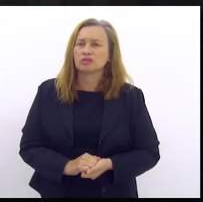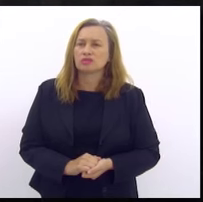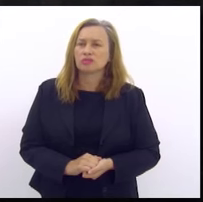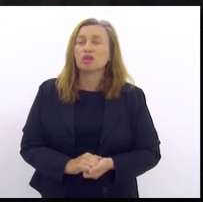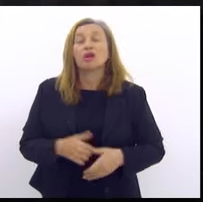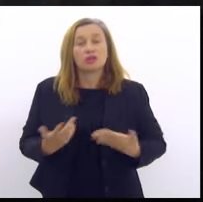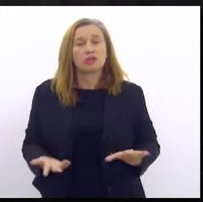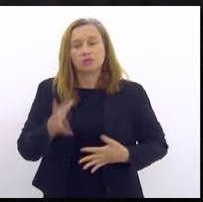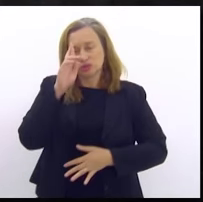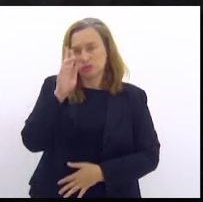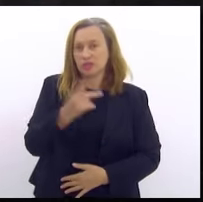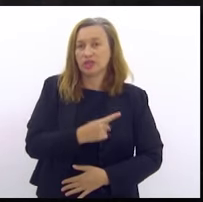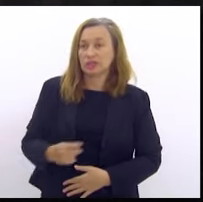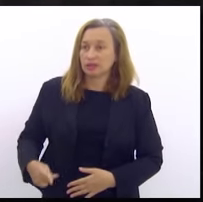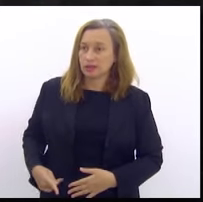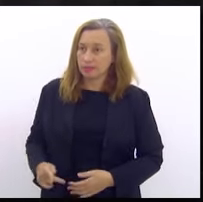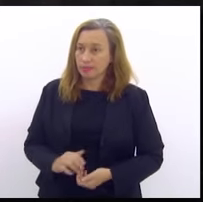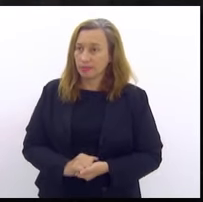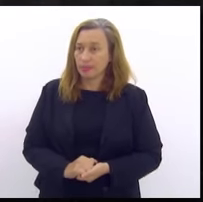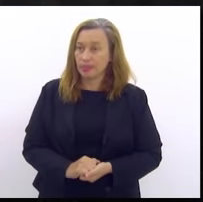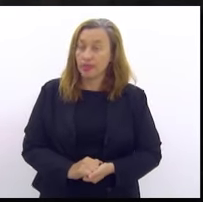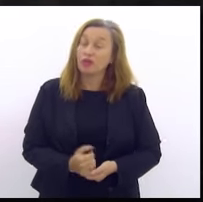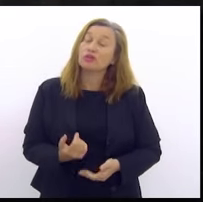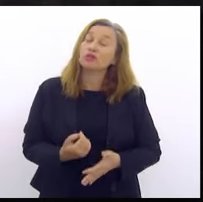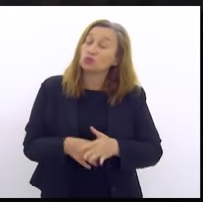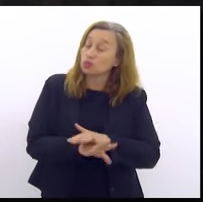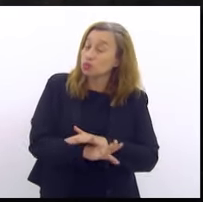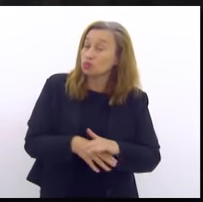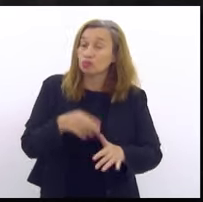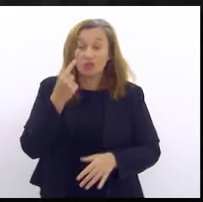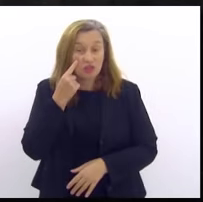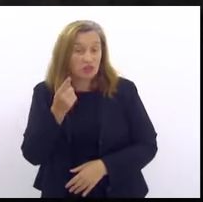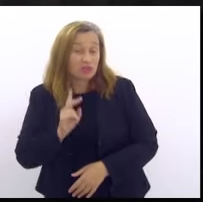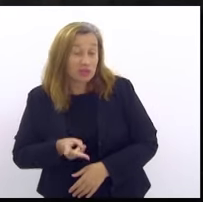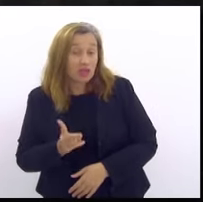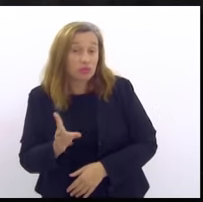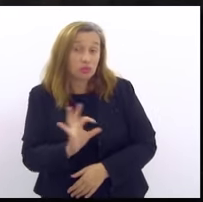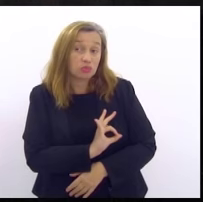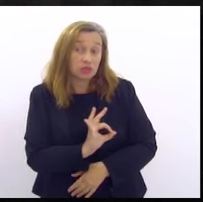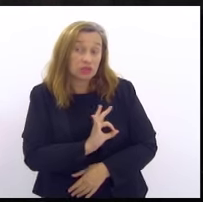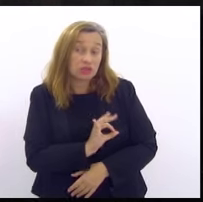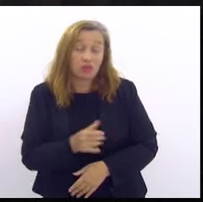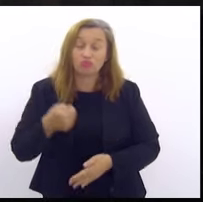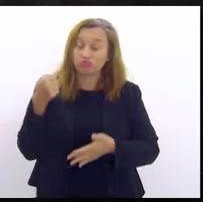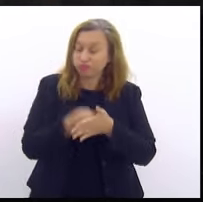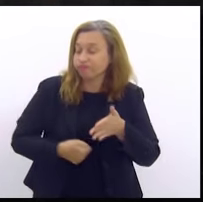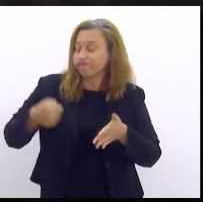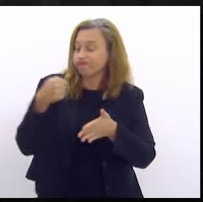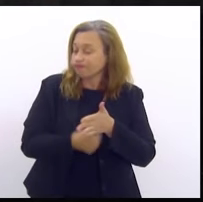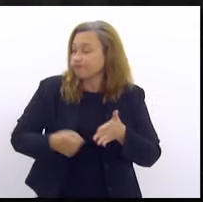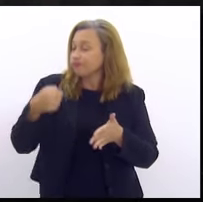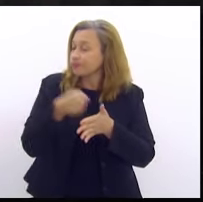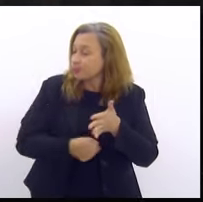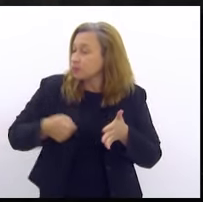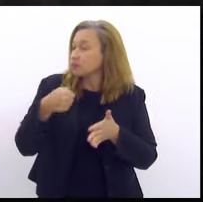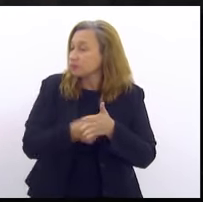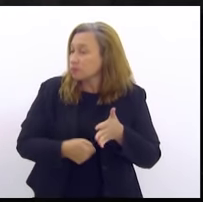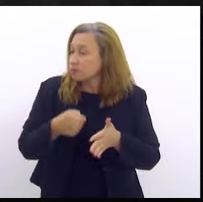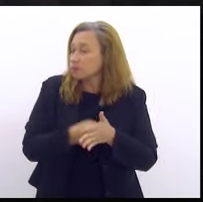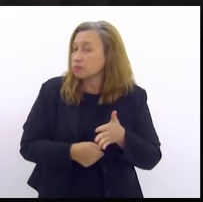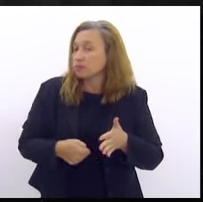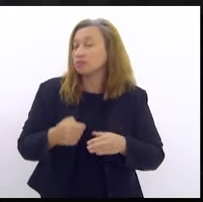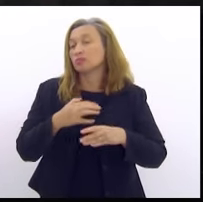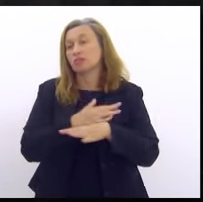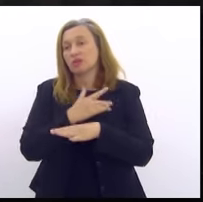Então, senhor presidente, o que eu costumo e vejo sempre são os nossos policiais lutando sempre em prol da nossa